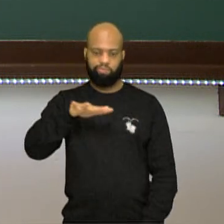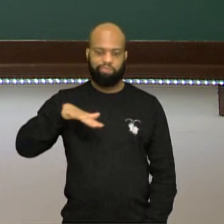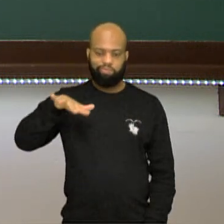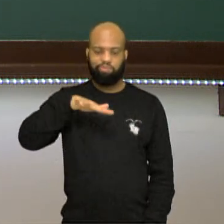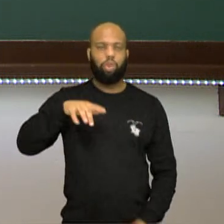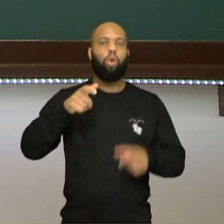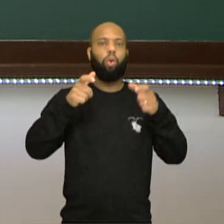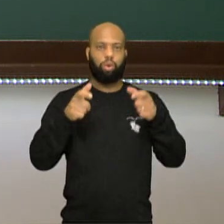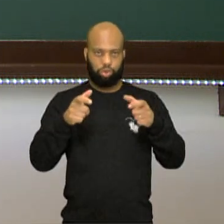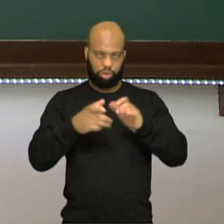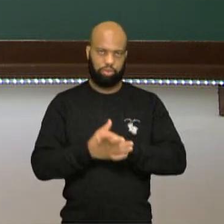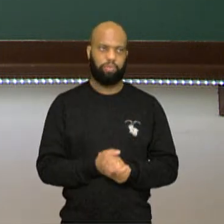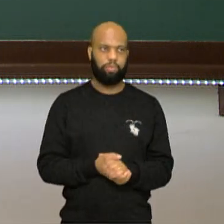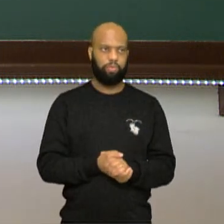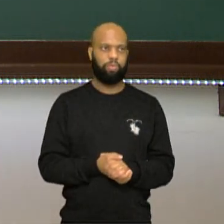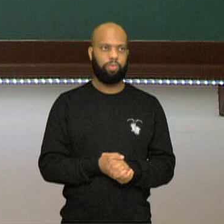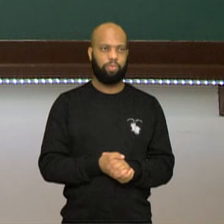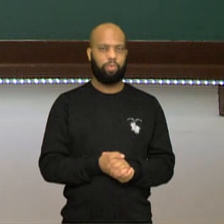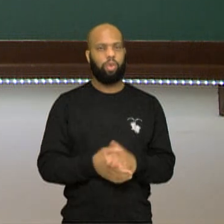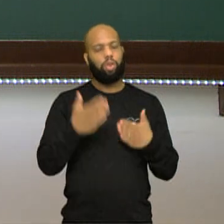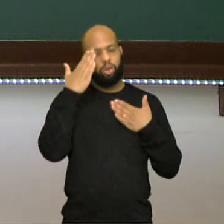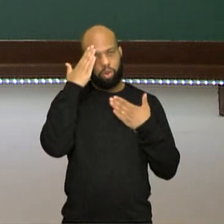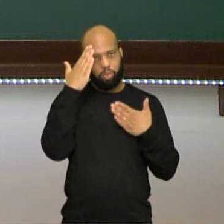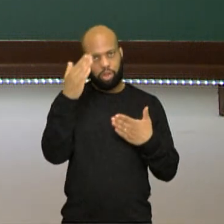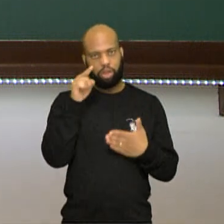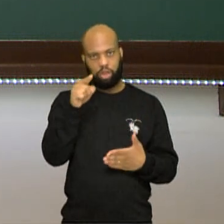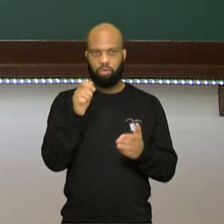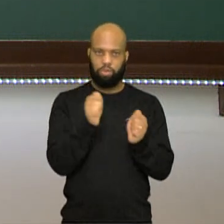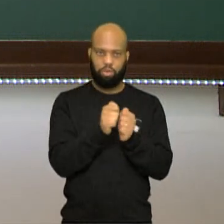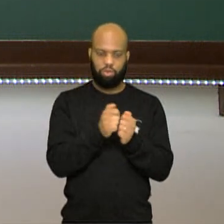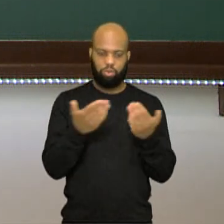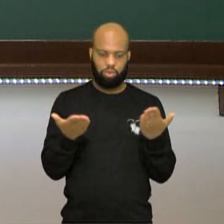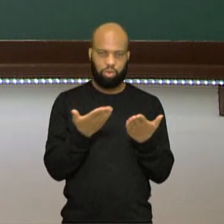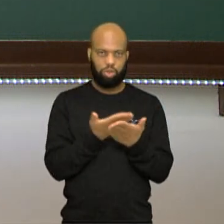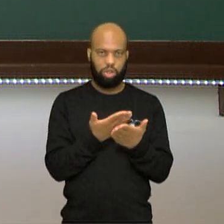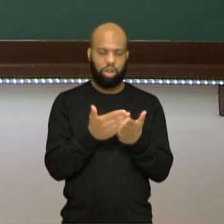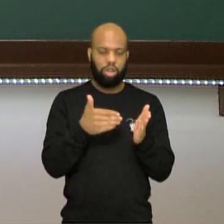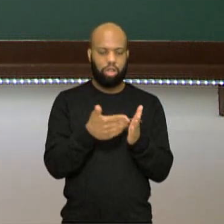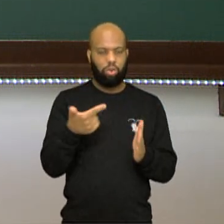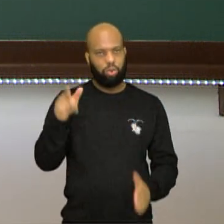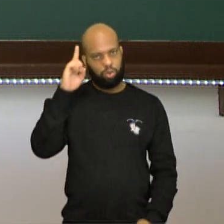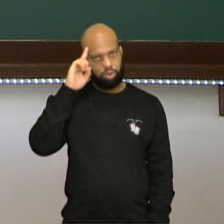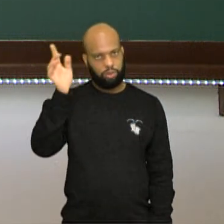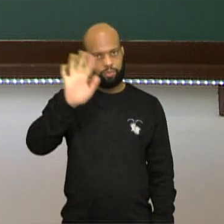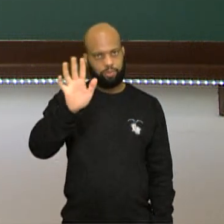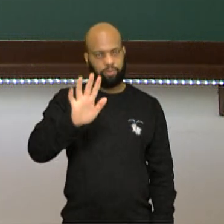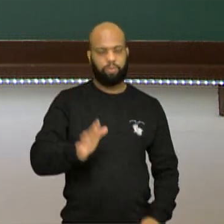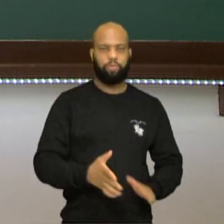elétrica do meio, né? Gente, obrigado pela audiência, até a próxima!